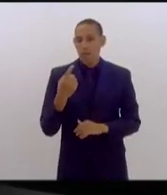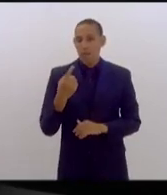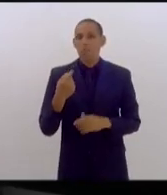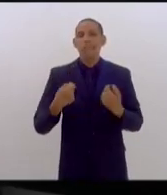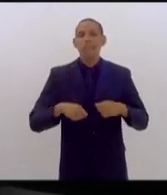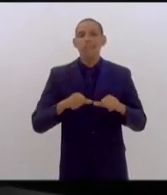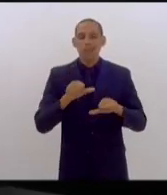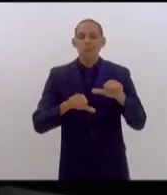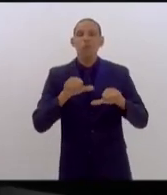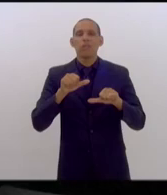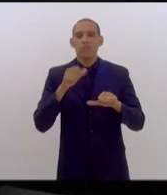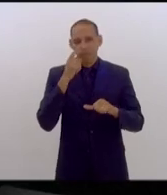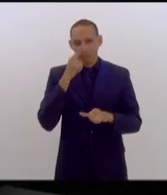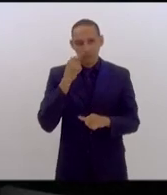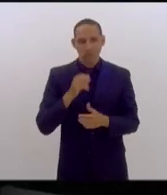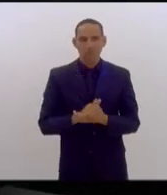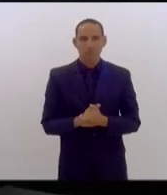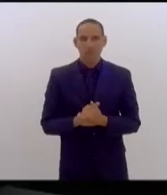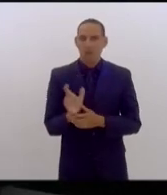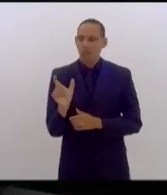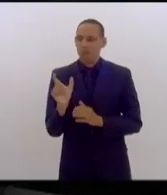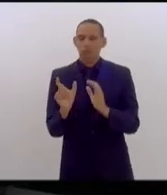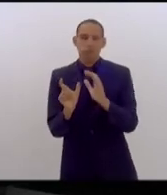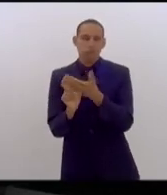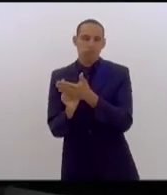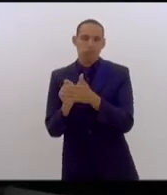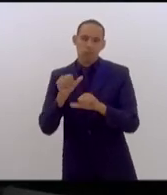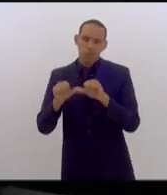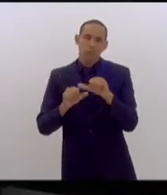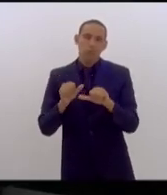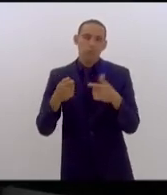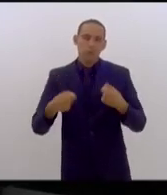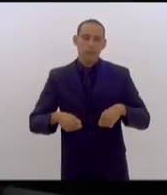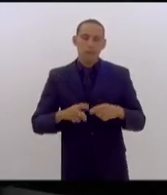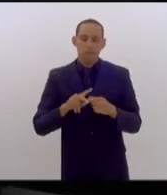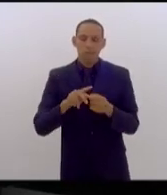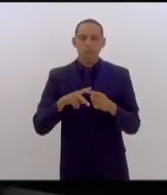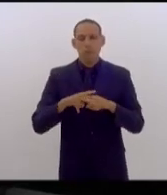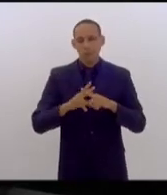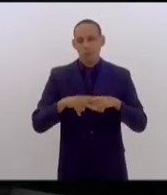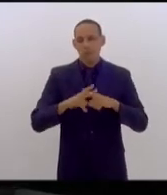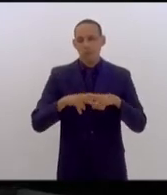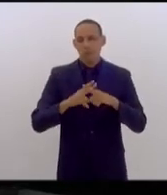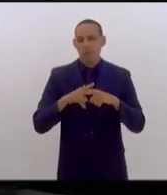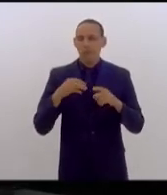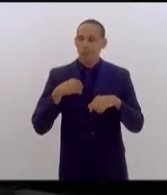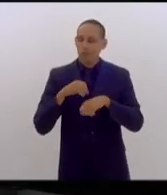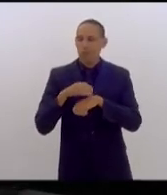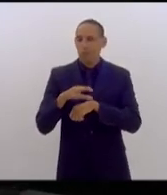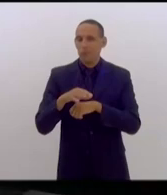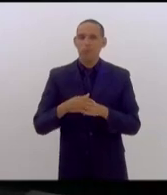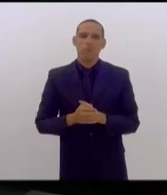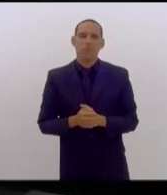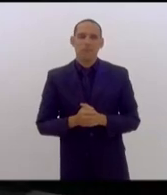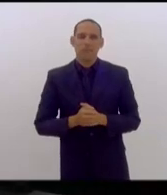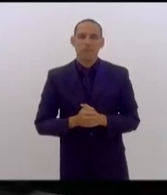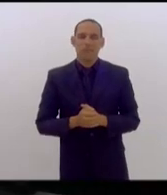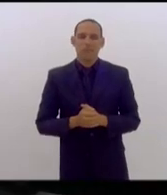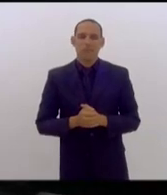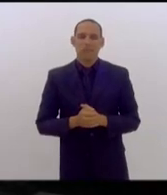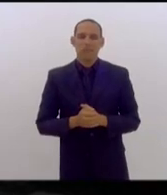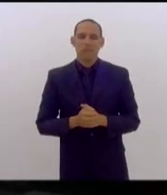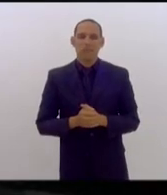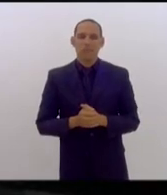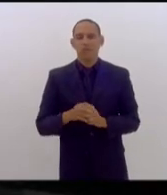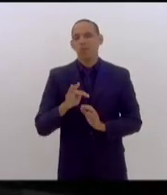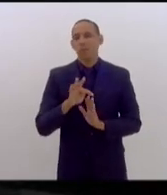gente teria que ajustar só a questão da terminologia irei sugerir aí uma